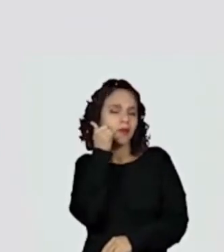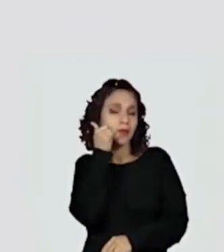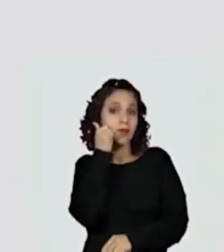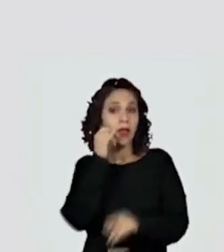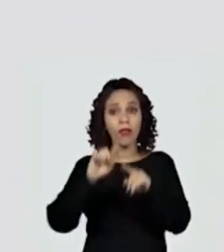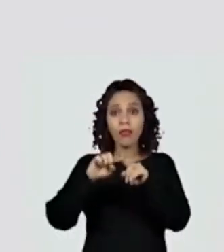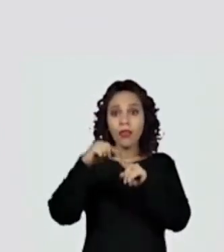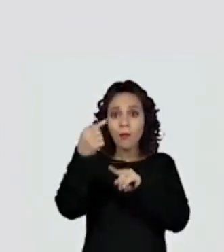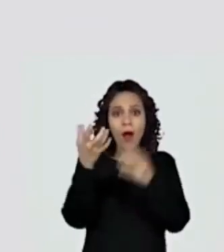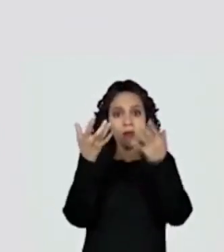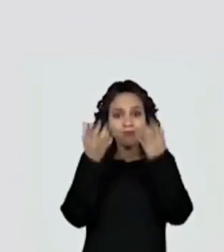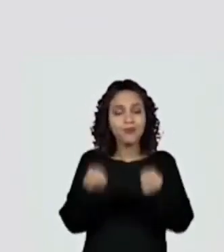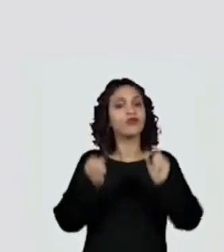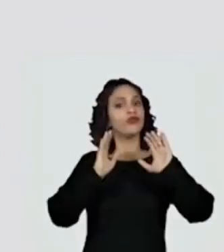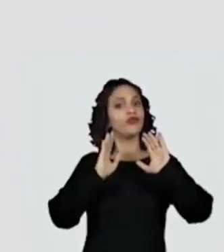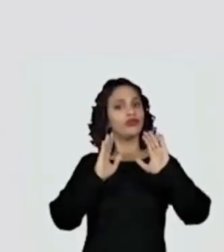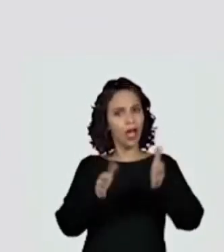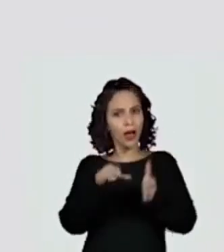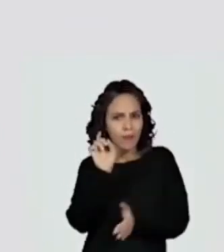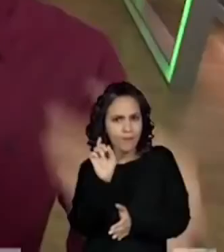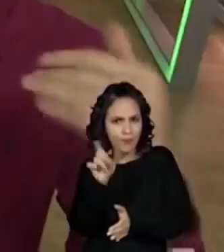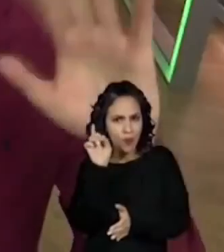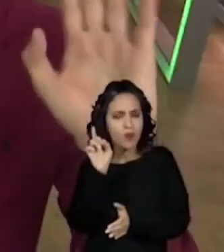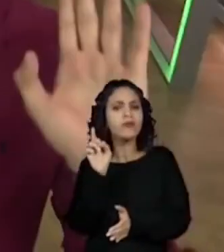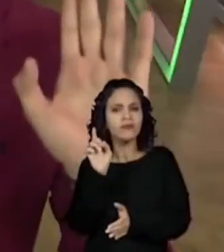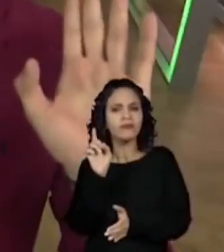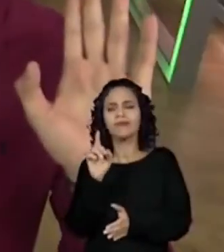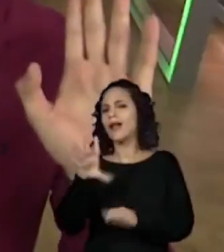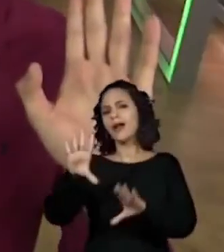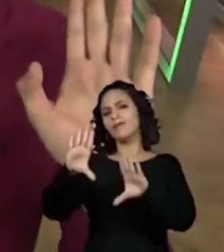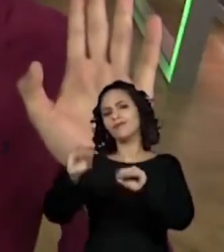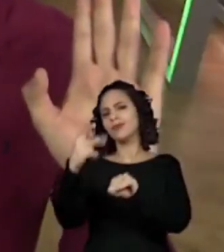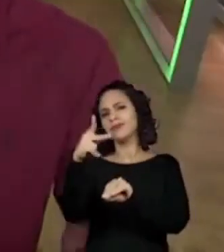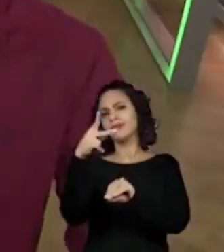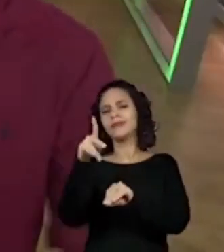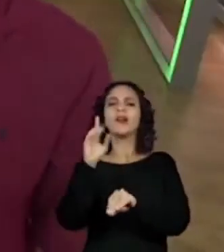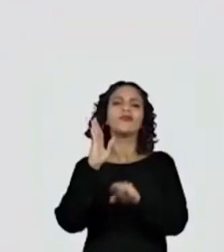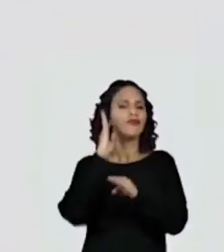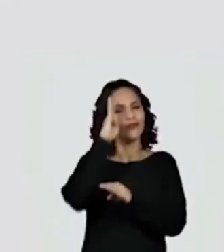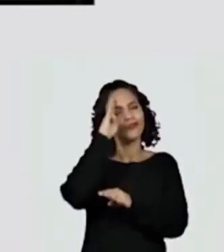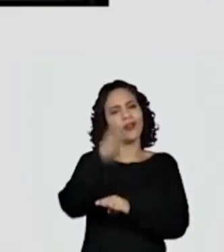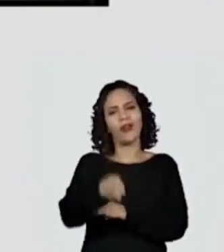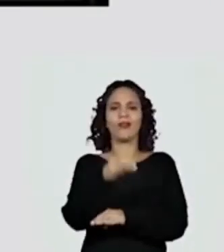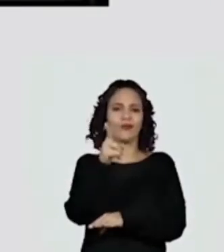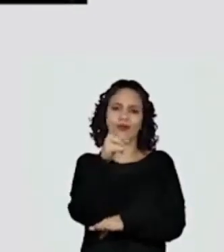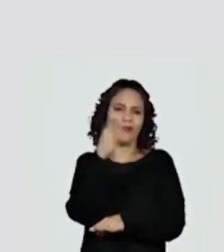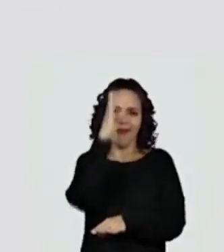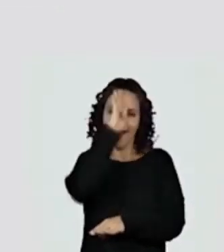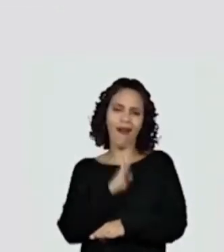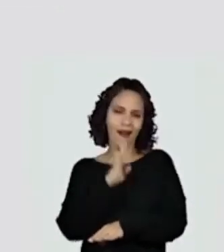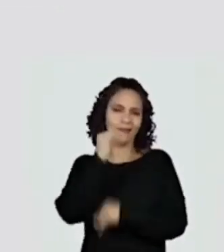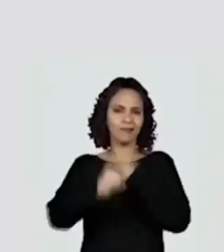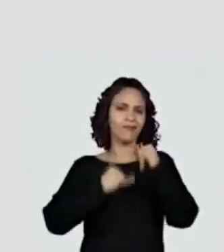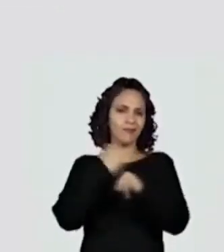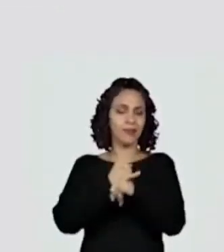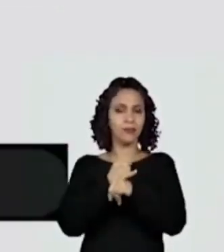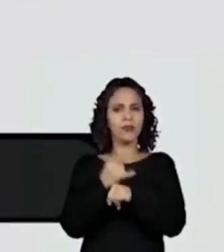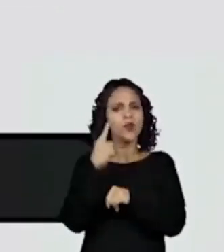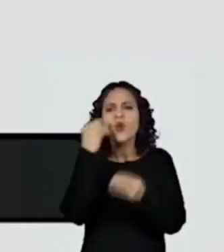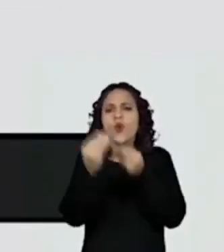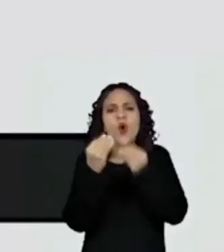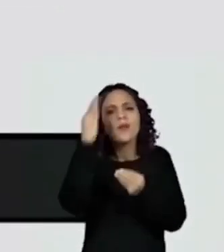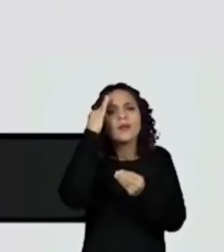vez que você aceitar usar os dados patrocinados, aí você pode desativar a sua internet. Para checar se você está conectado com os